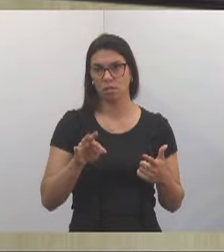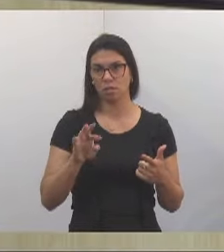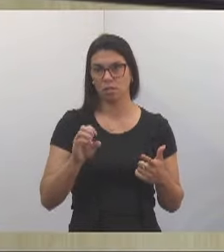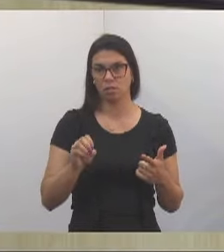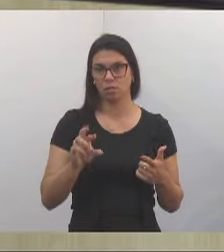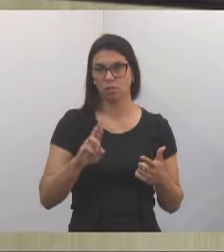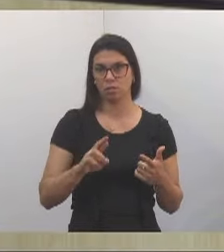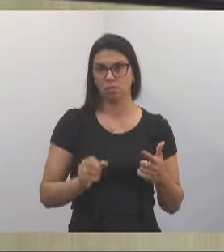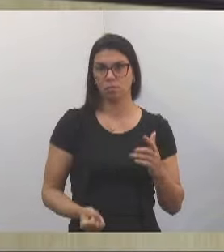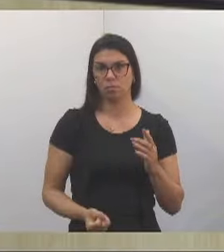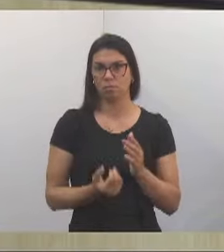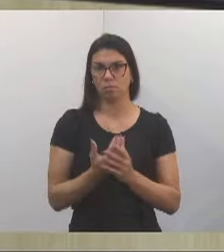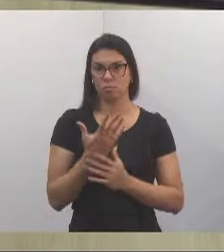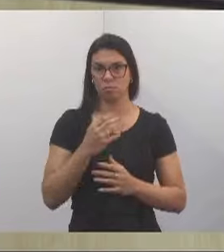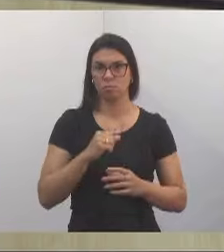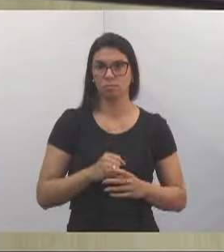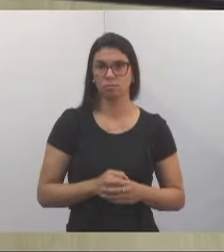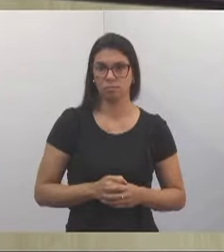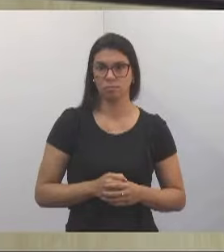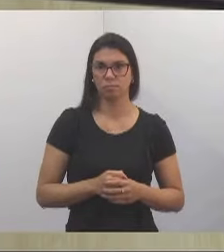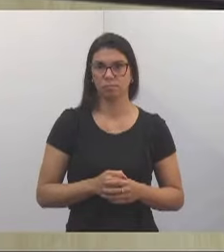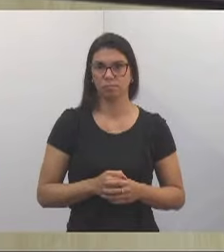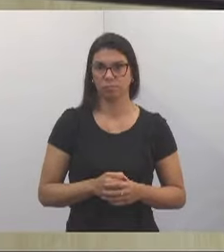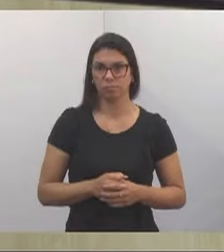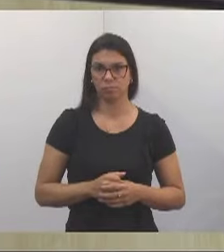elaboração da necessária portaria?